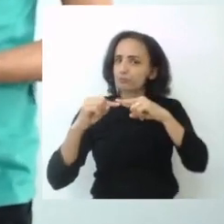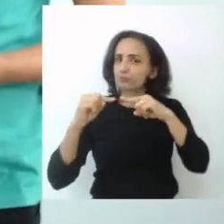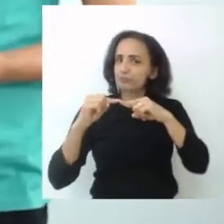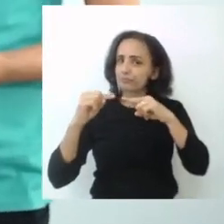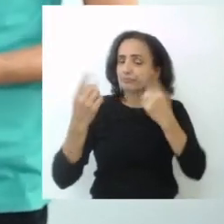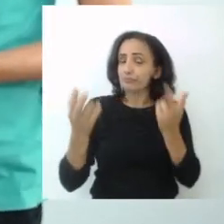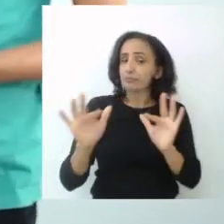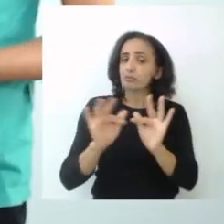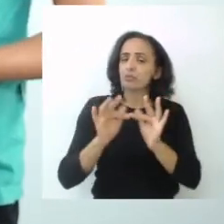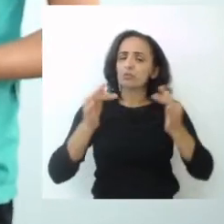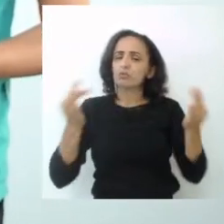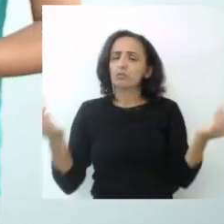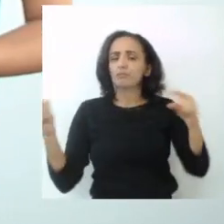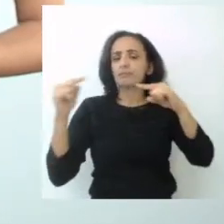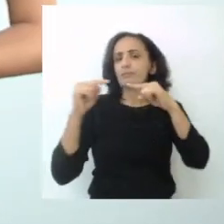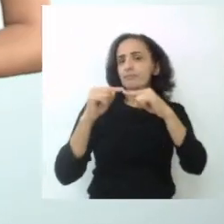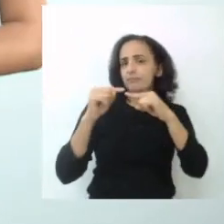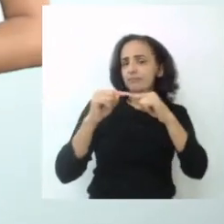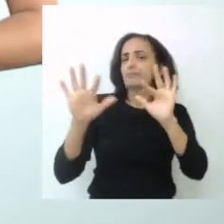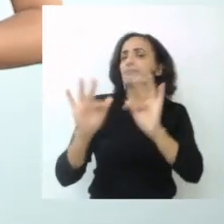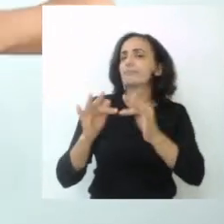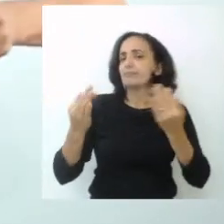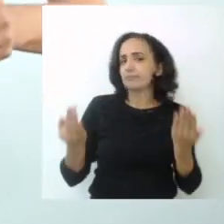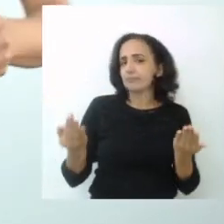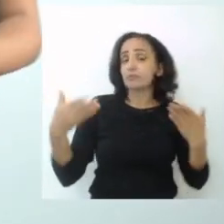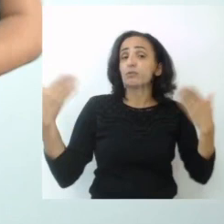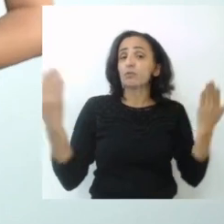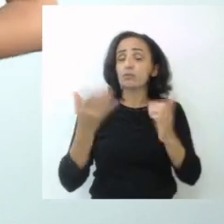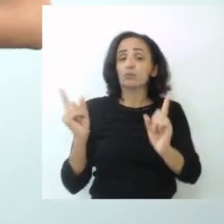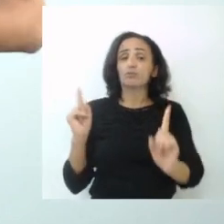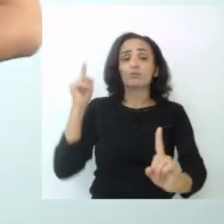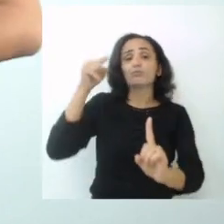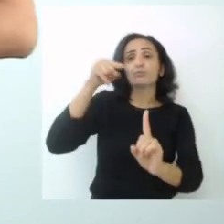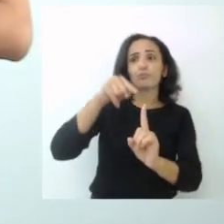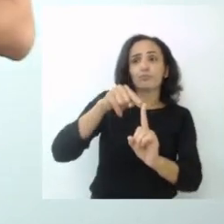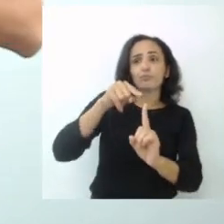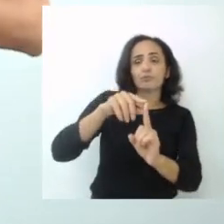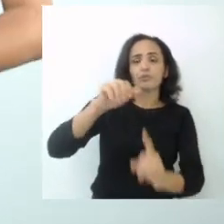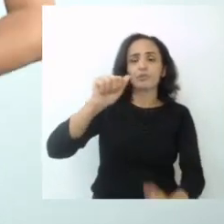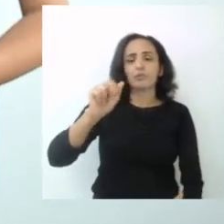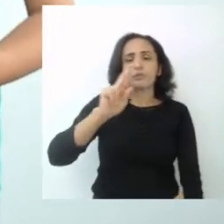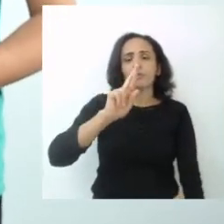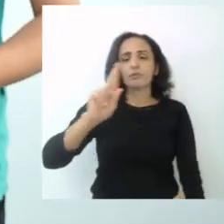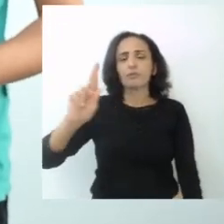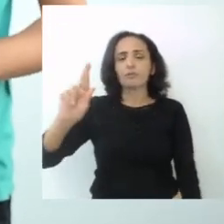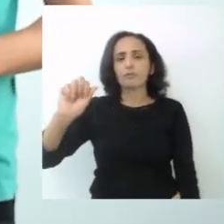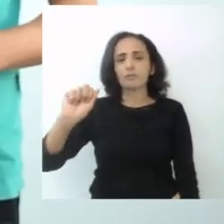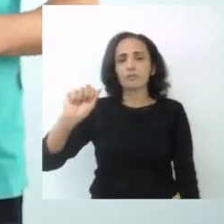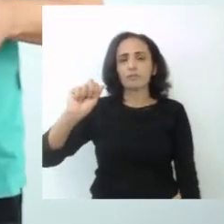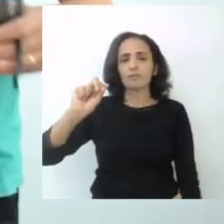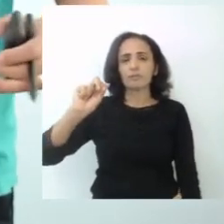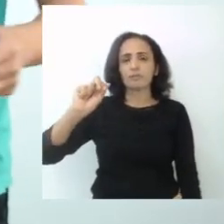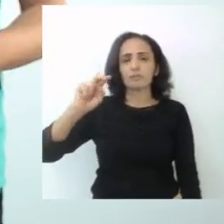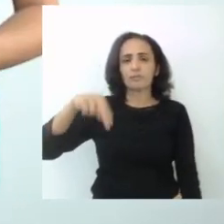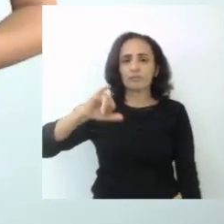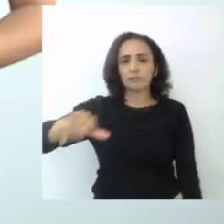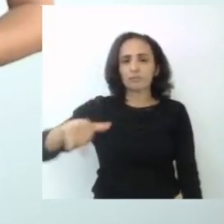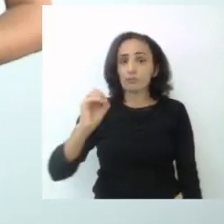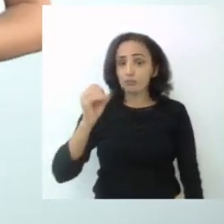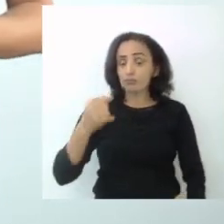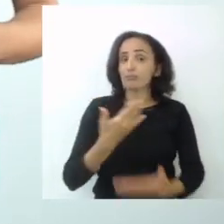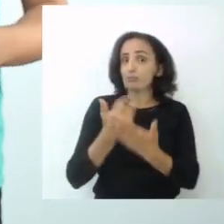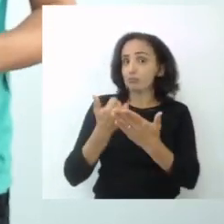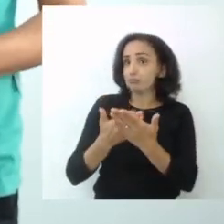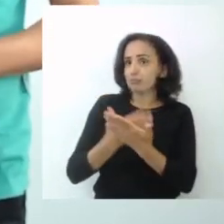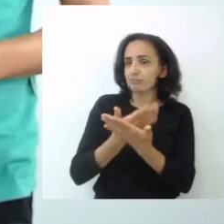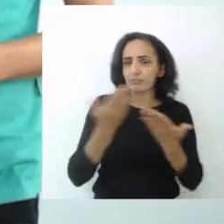arranjo simples e combinação simples. Hoje, especificamente, somente arranjo. E antes de começar a aula,